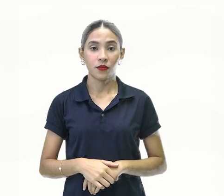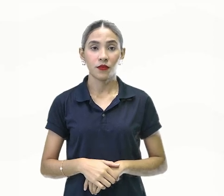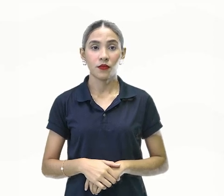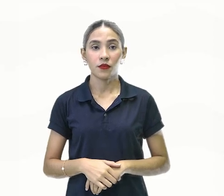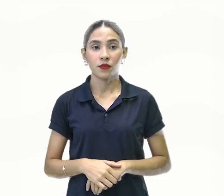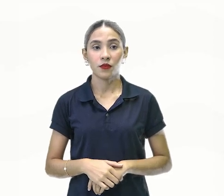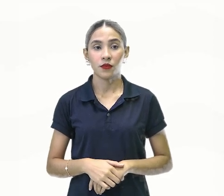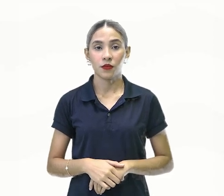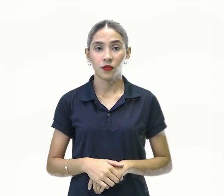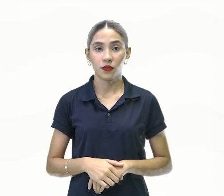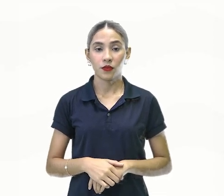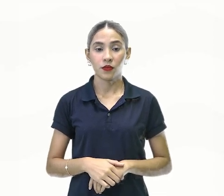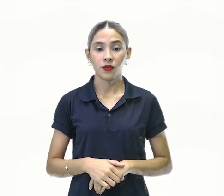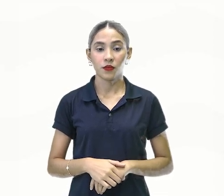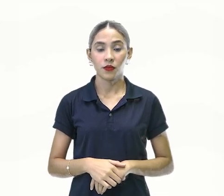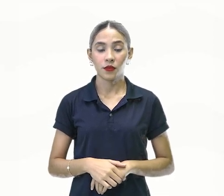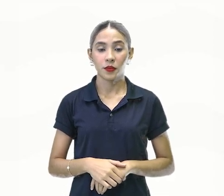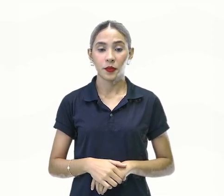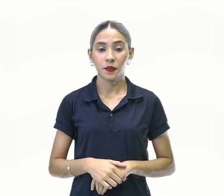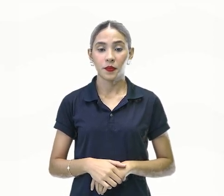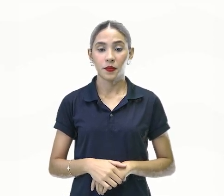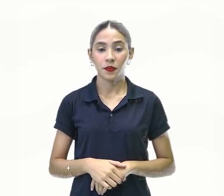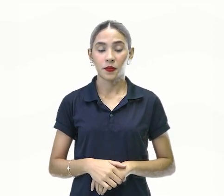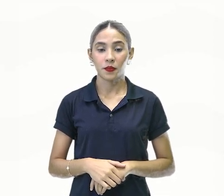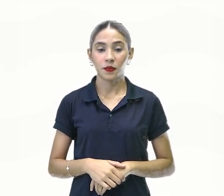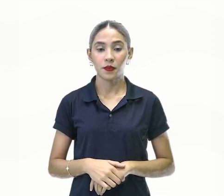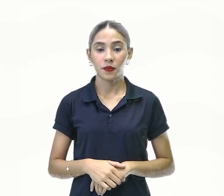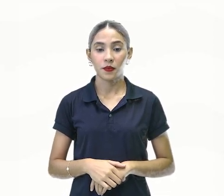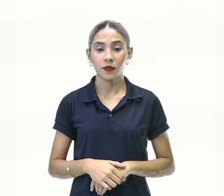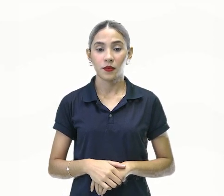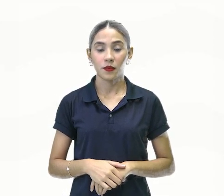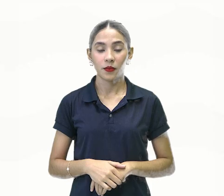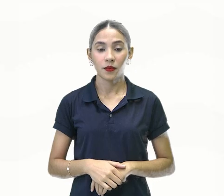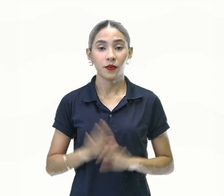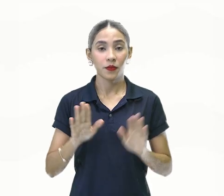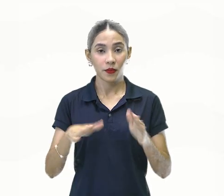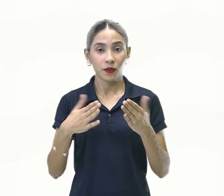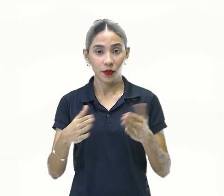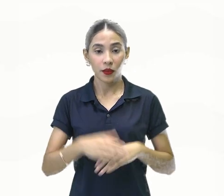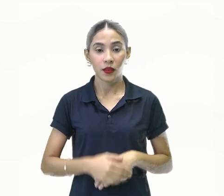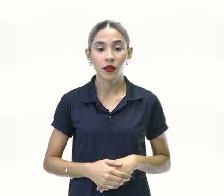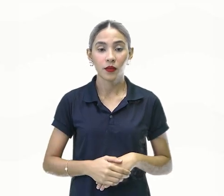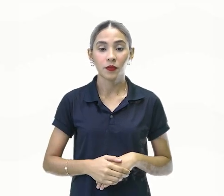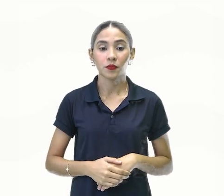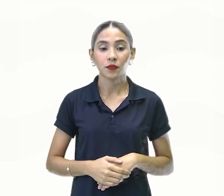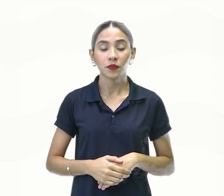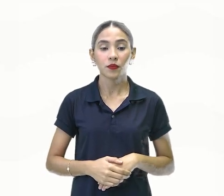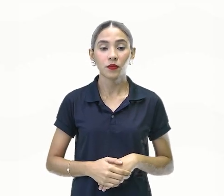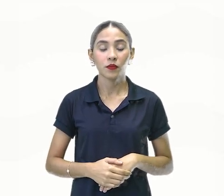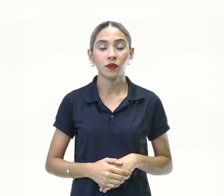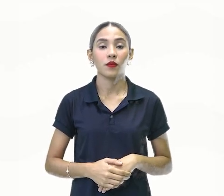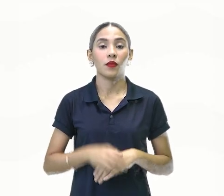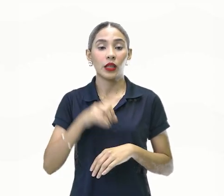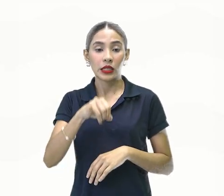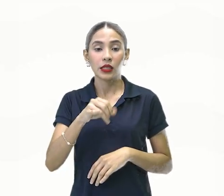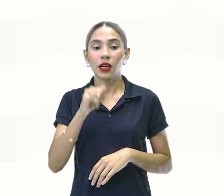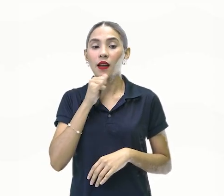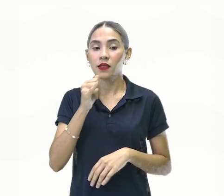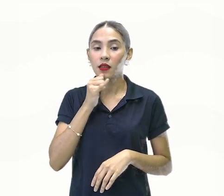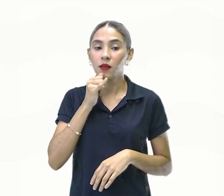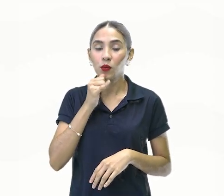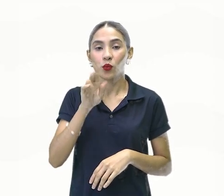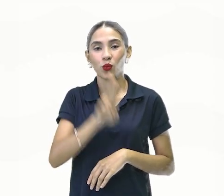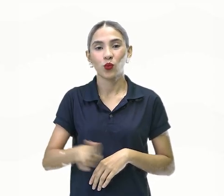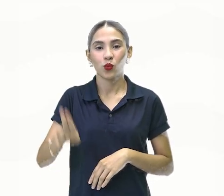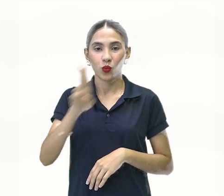as rash, itching or swelling. Então, descontinue, né, esse remédio,